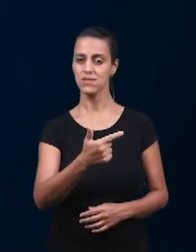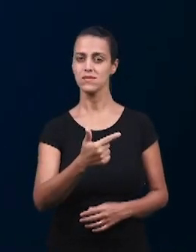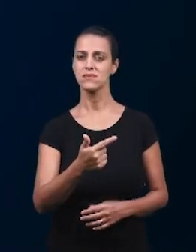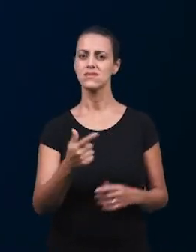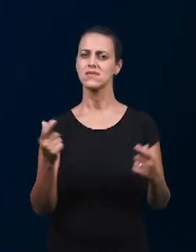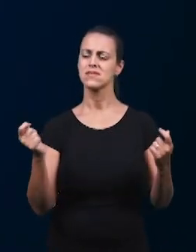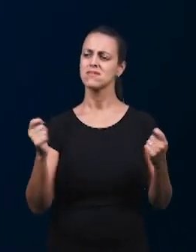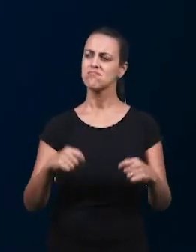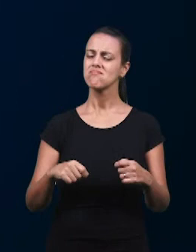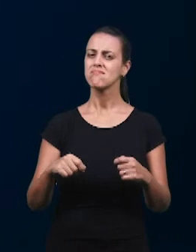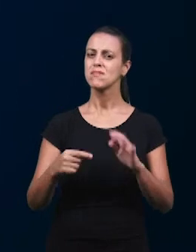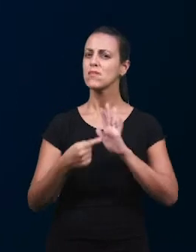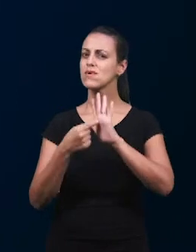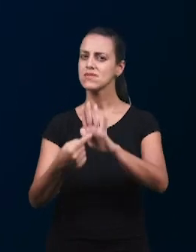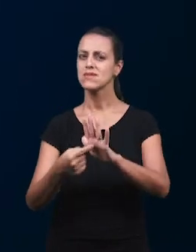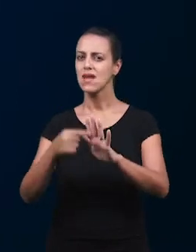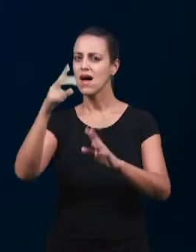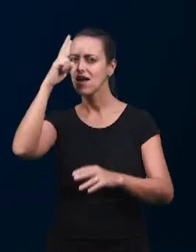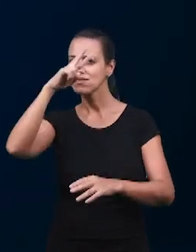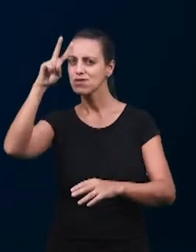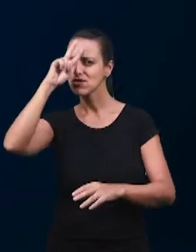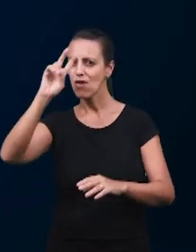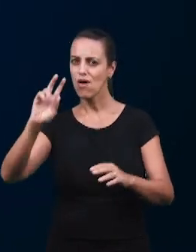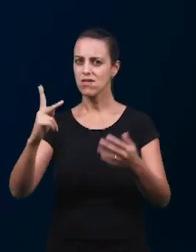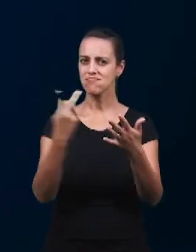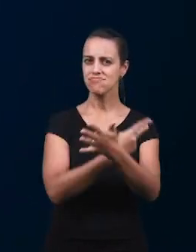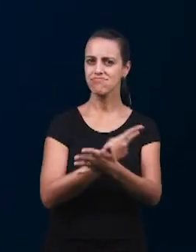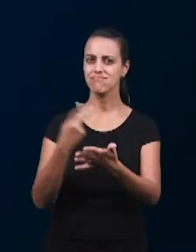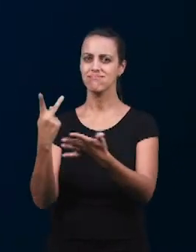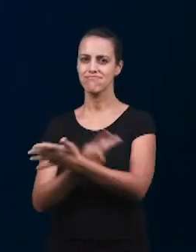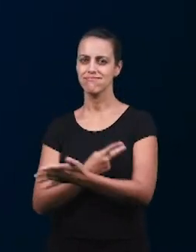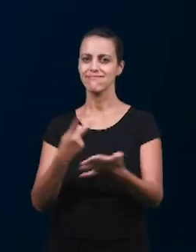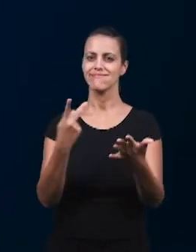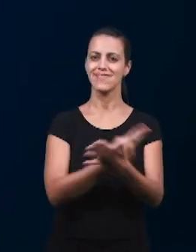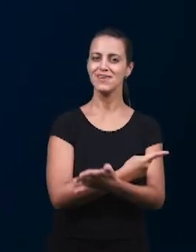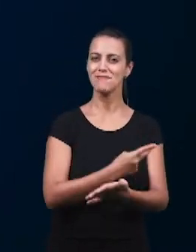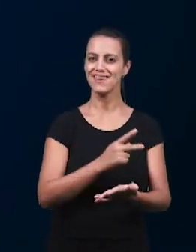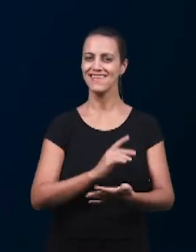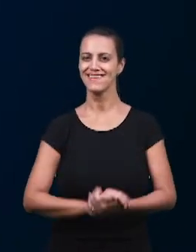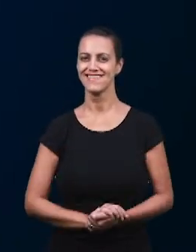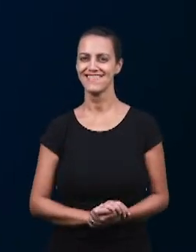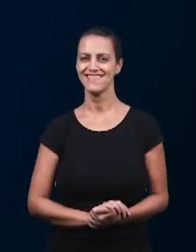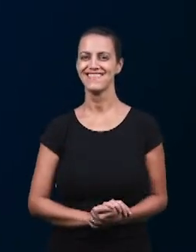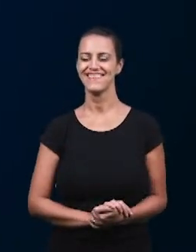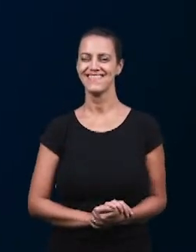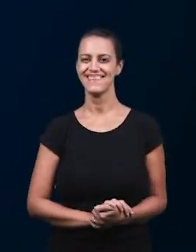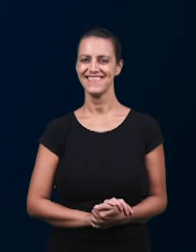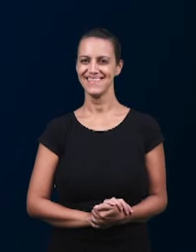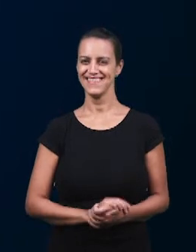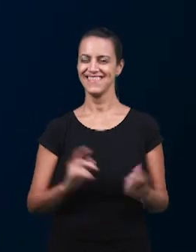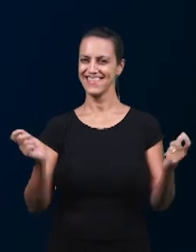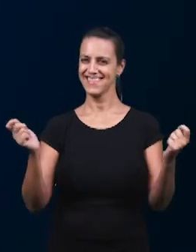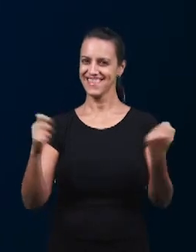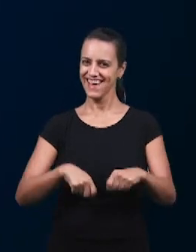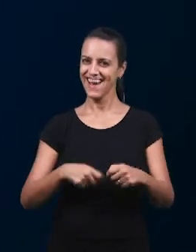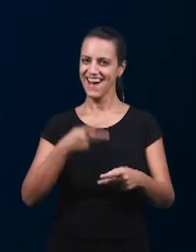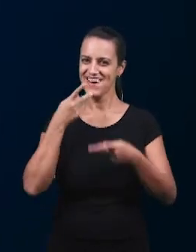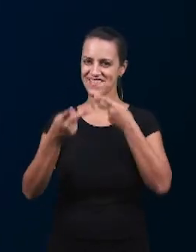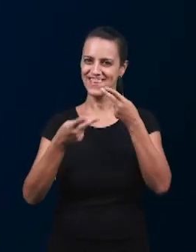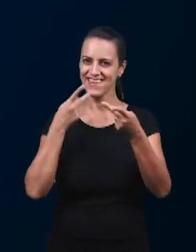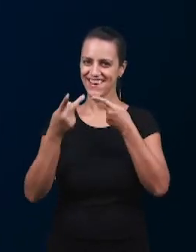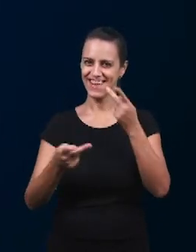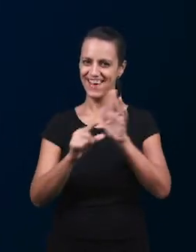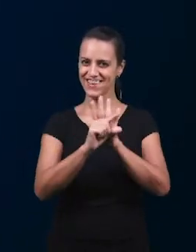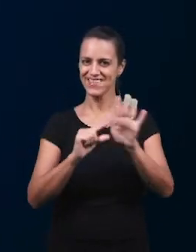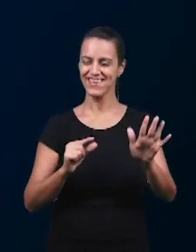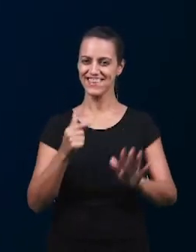podemos destacar alguns fatos históricos de Zaqueu nessa passagem bíblica. Podemos